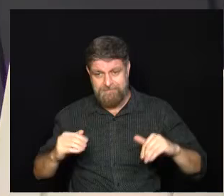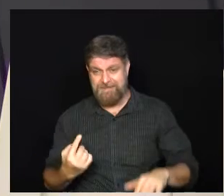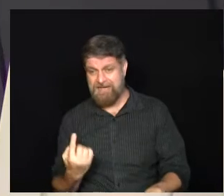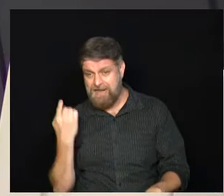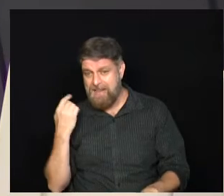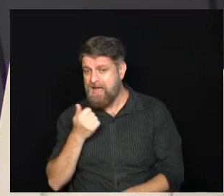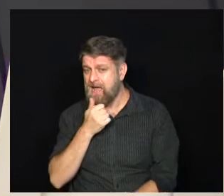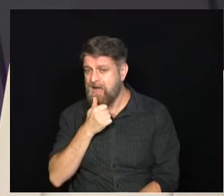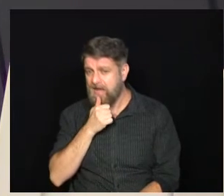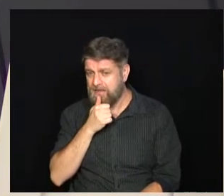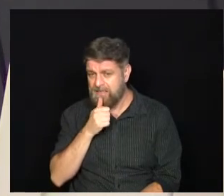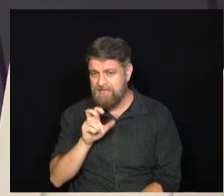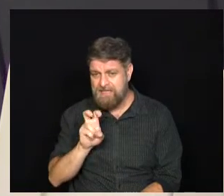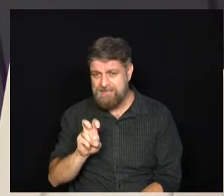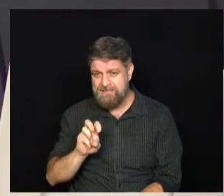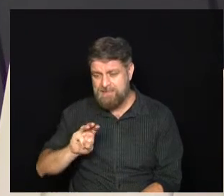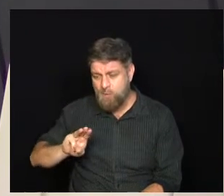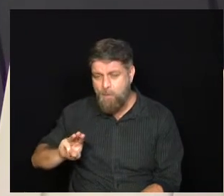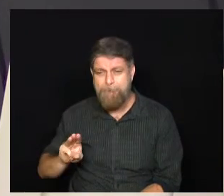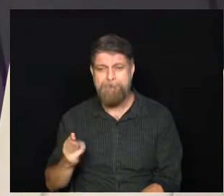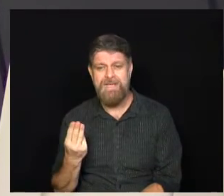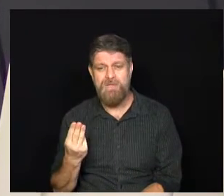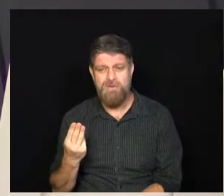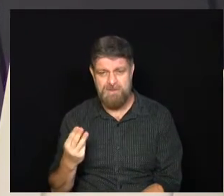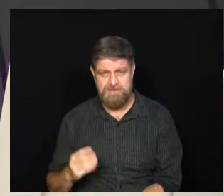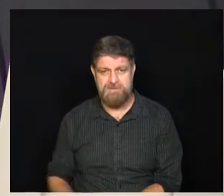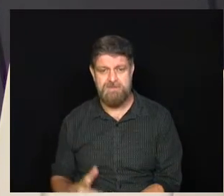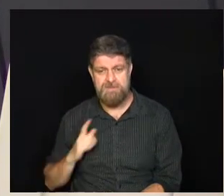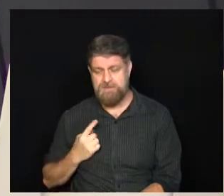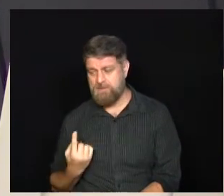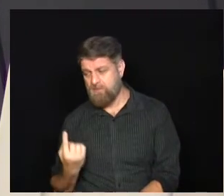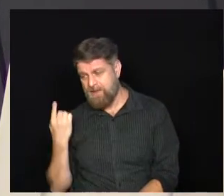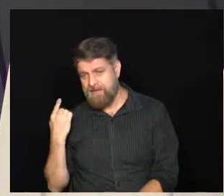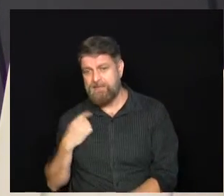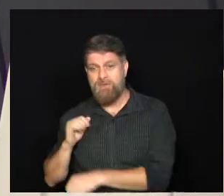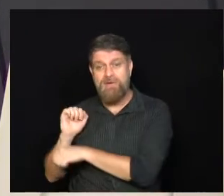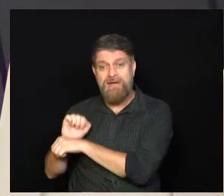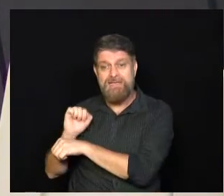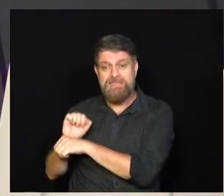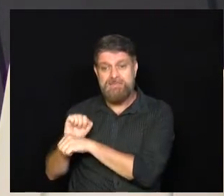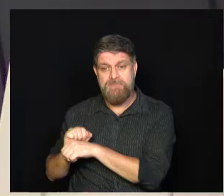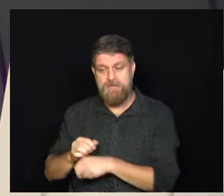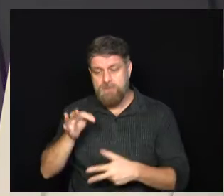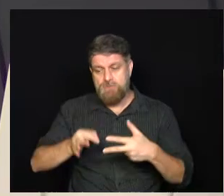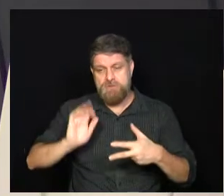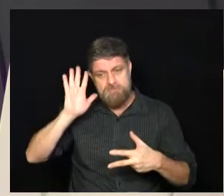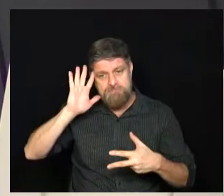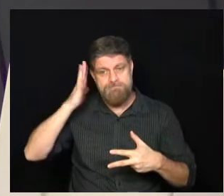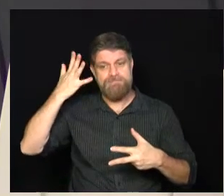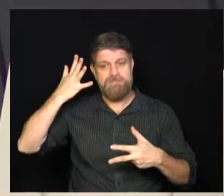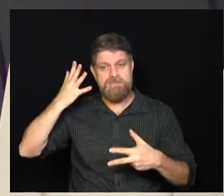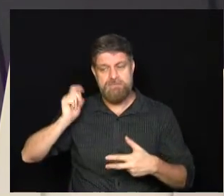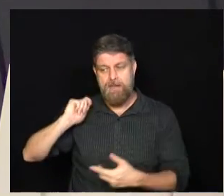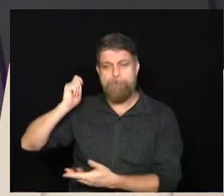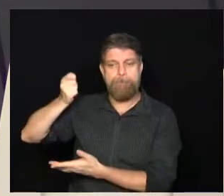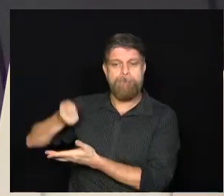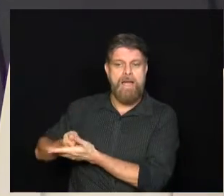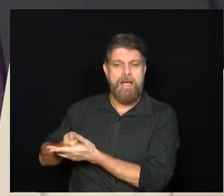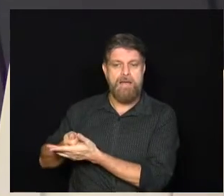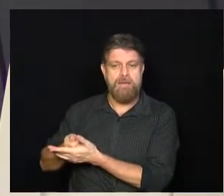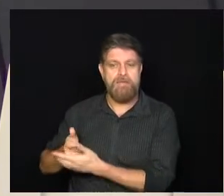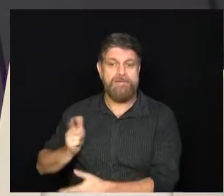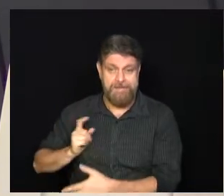de 5 milhões, por aí, que são desses fornecedores que estão aguardando aí as decisões judiciais para pagar